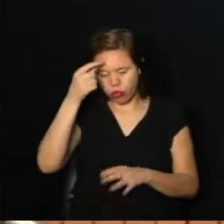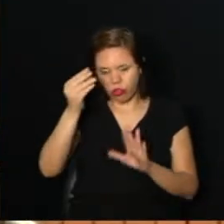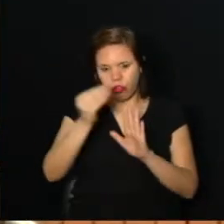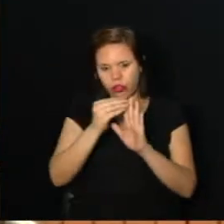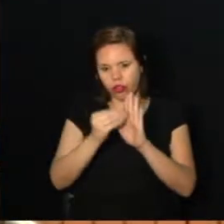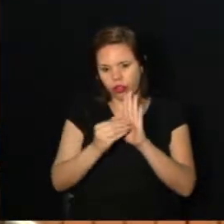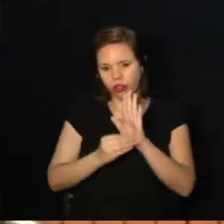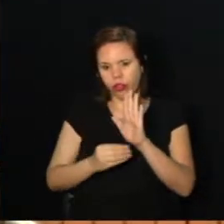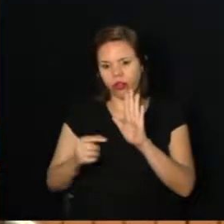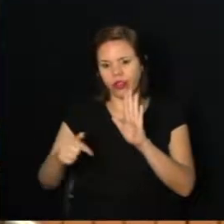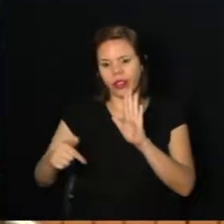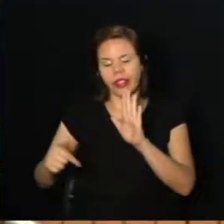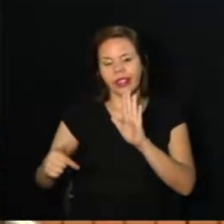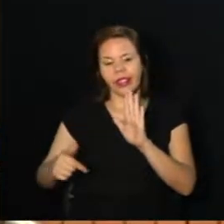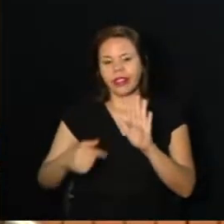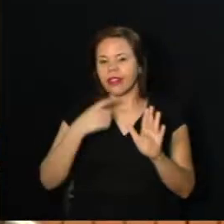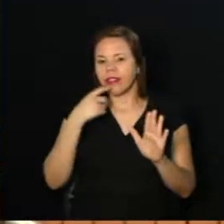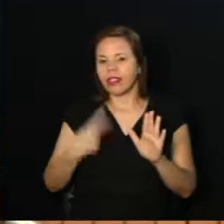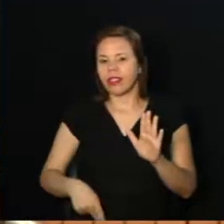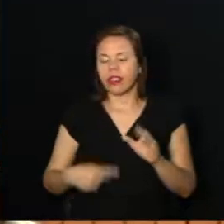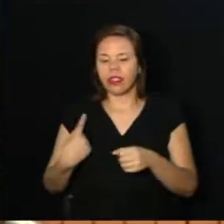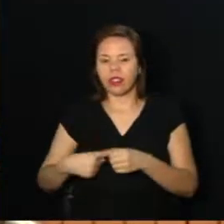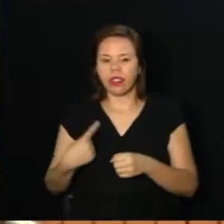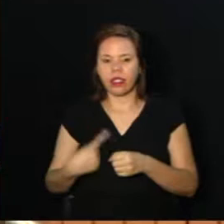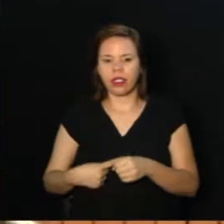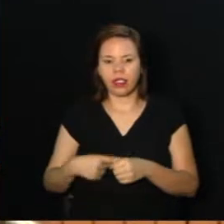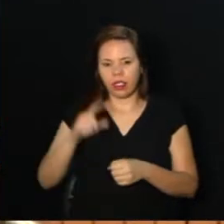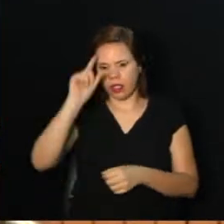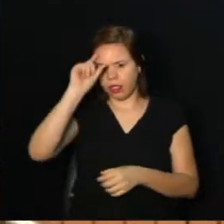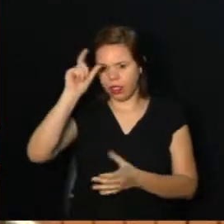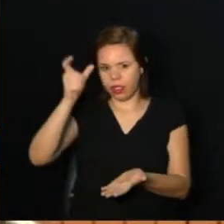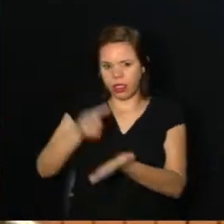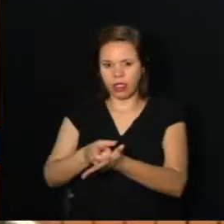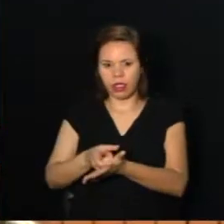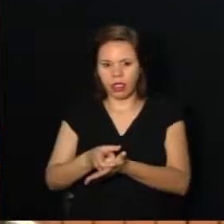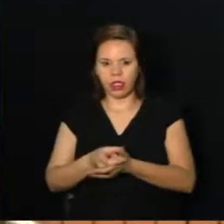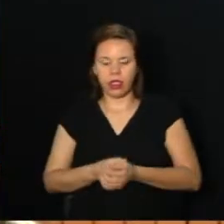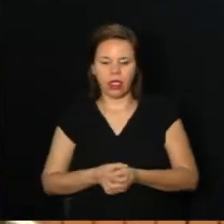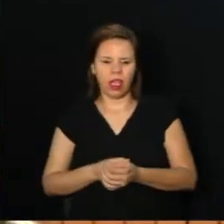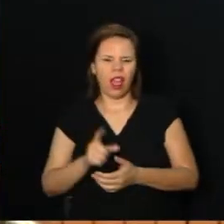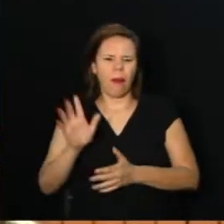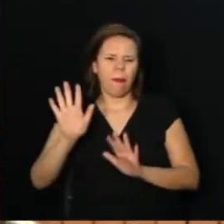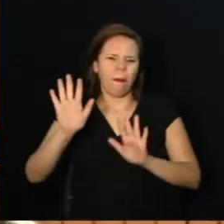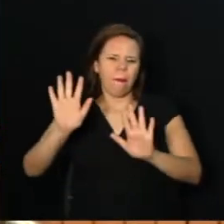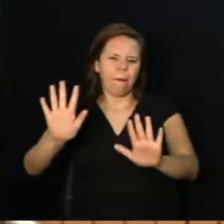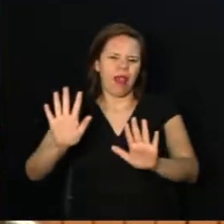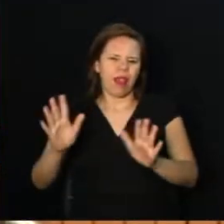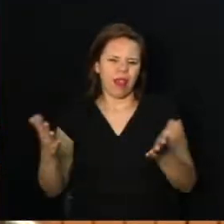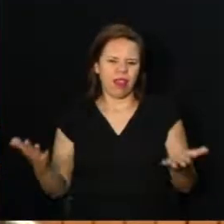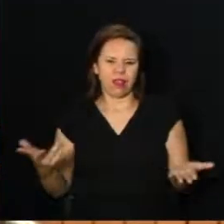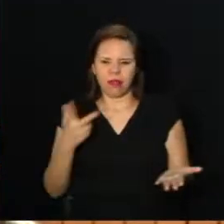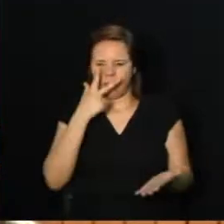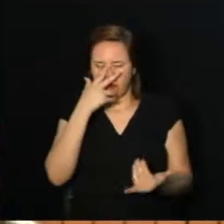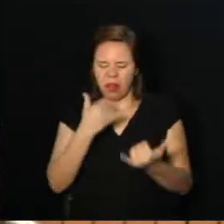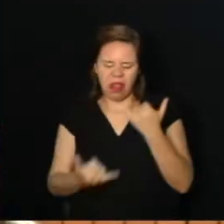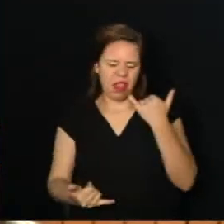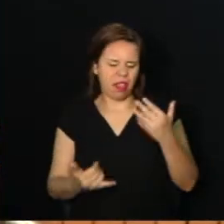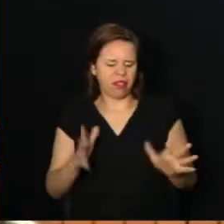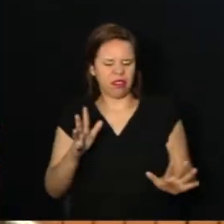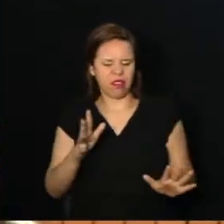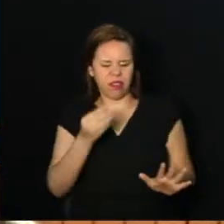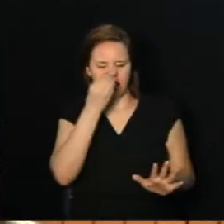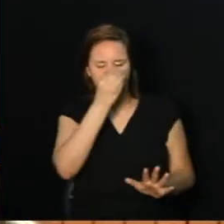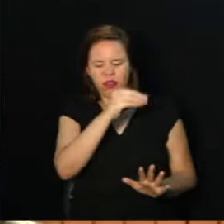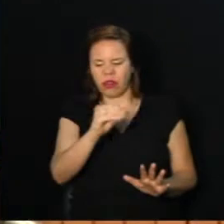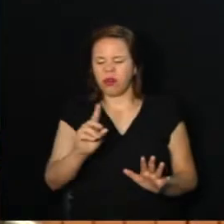oficial do município de Campinas, da dislexia. Mas a indiferença é tanto, minha gente, que ontem na sessão eu falava,